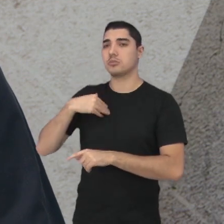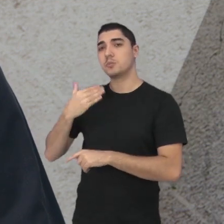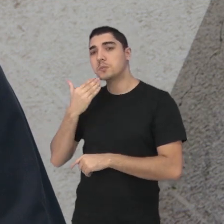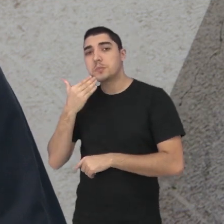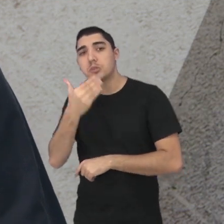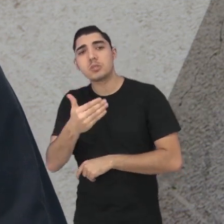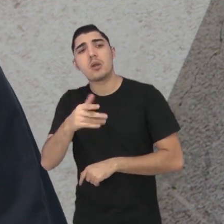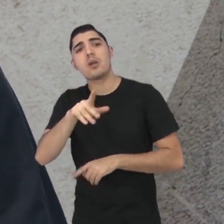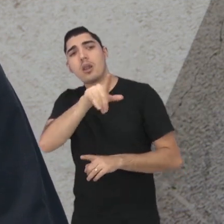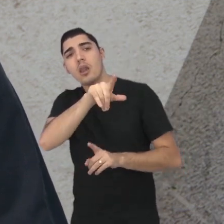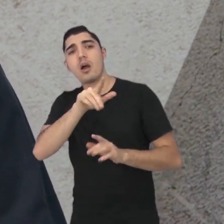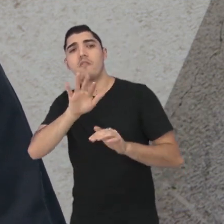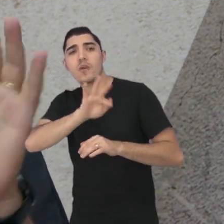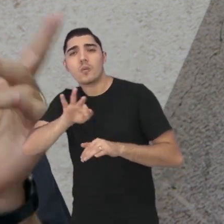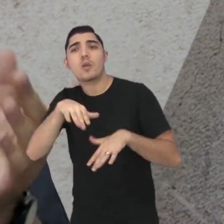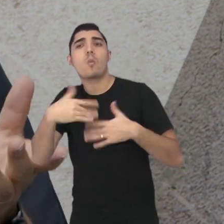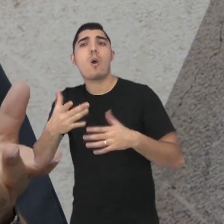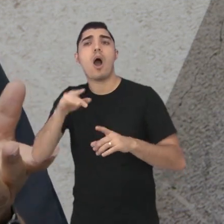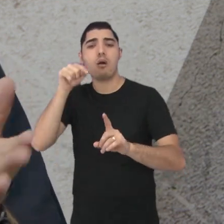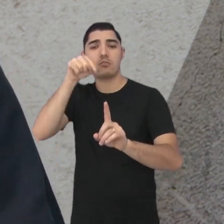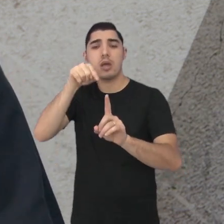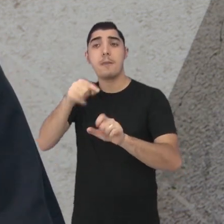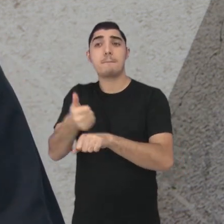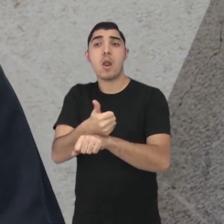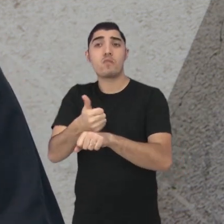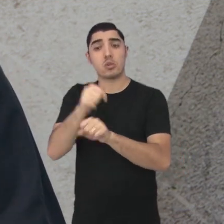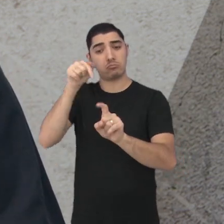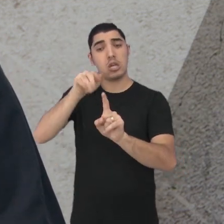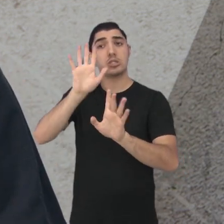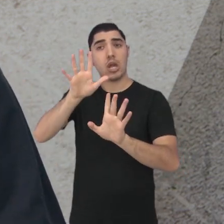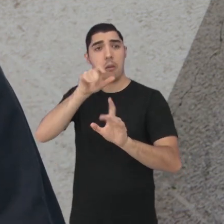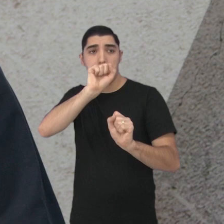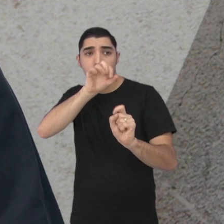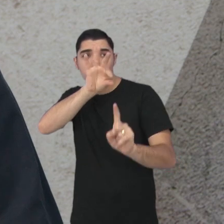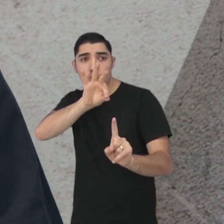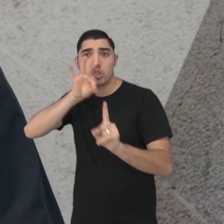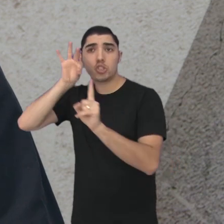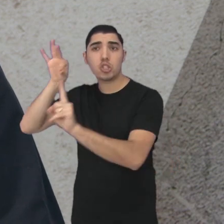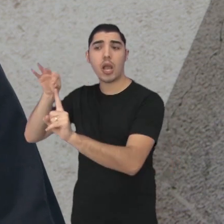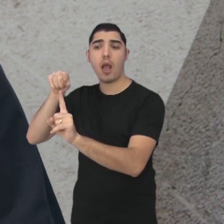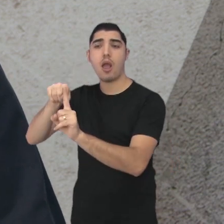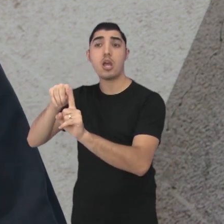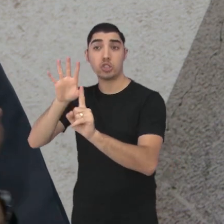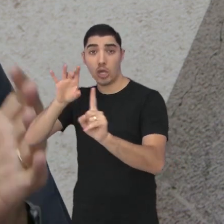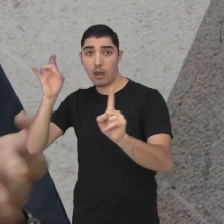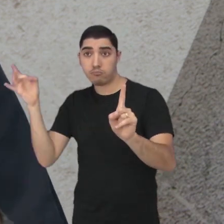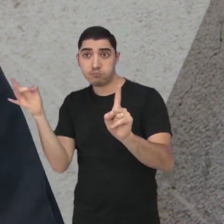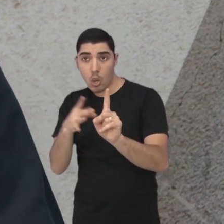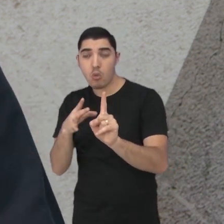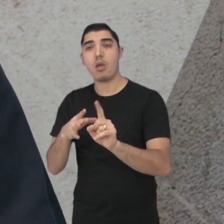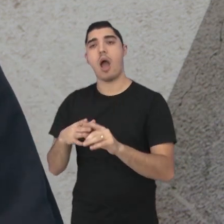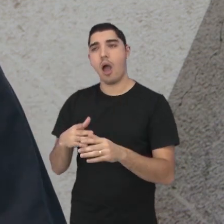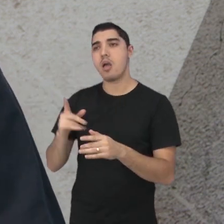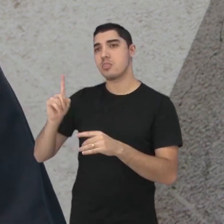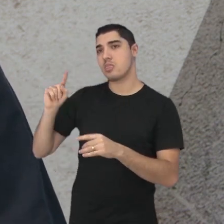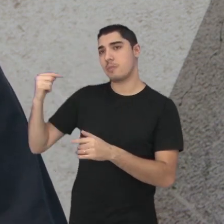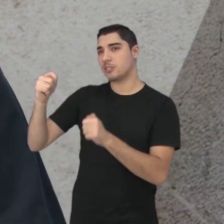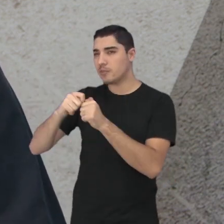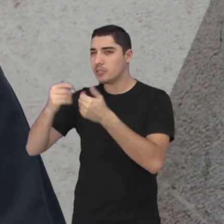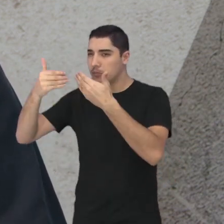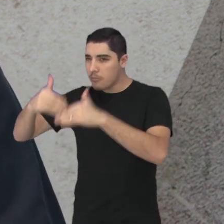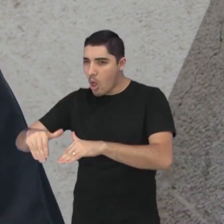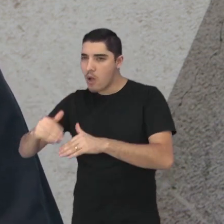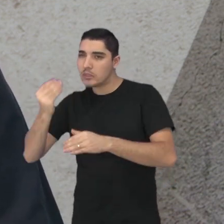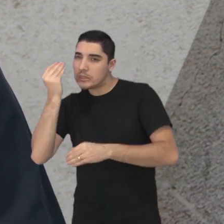aos profissionais quais eram os profissionais formados pelas escolas que eles poderiam nos indicar. E aí começamos a fazer testes ali para